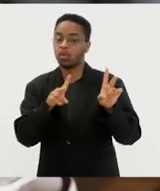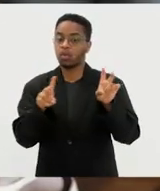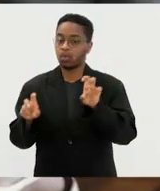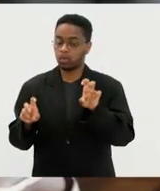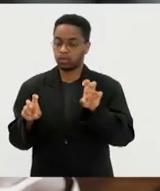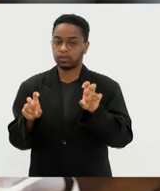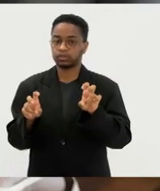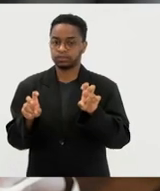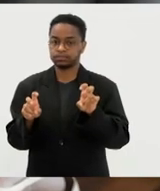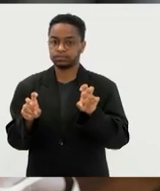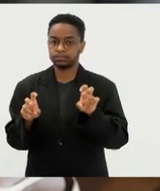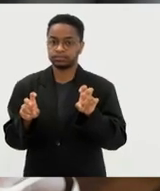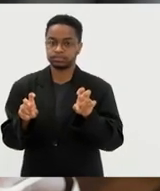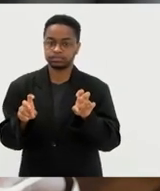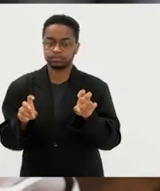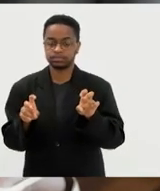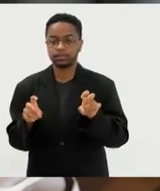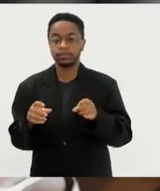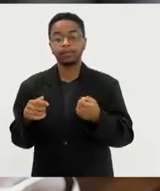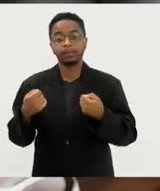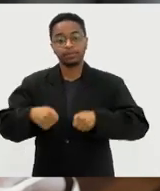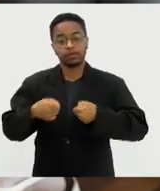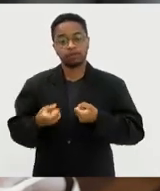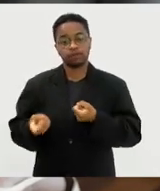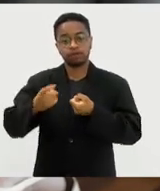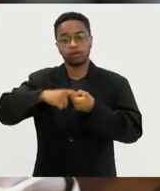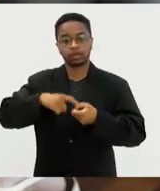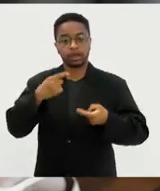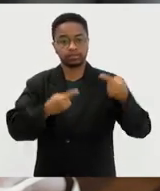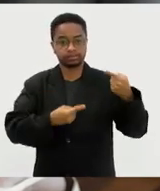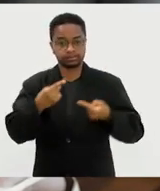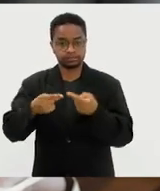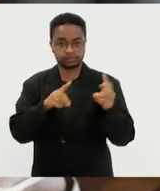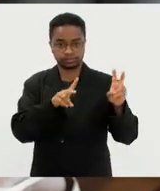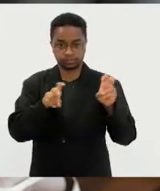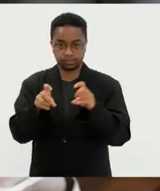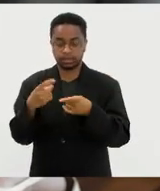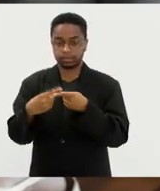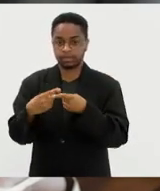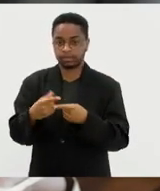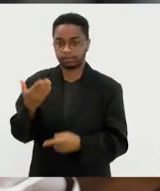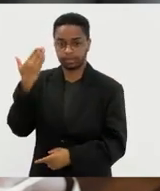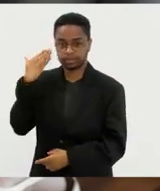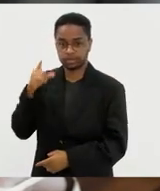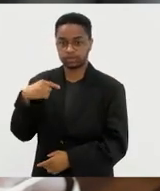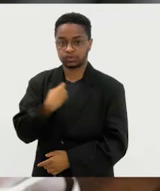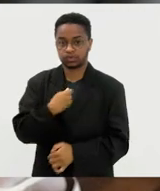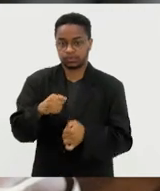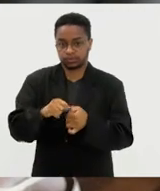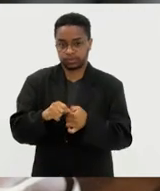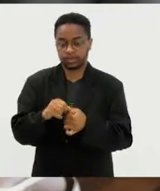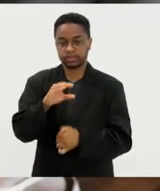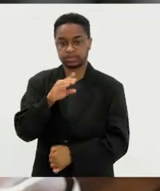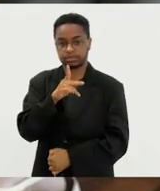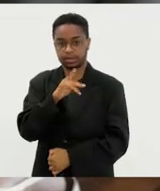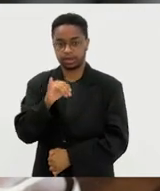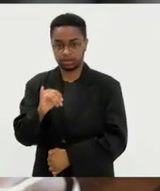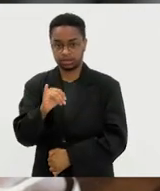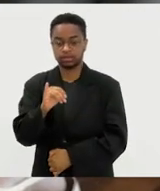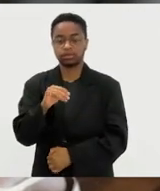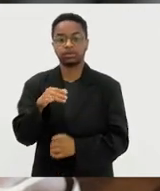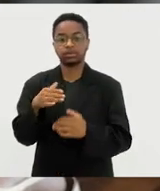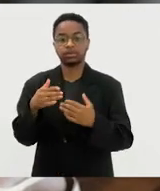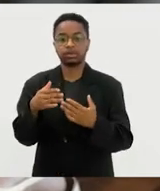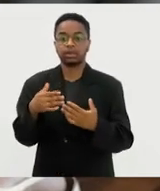Correia, tem que voltar ao assunto. Quando a gente fez a CPI, a gente conseguiu... Não,